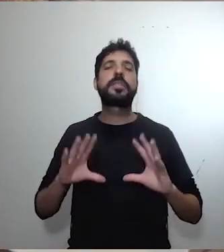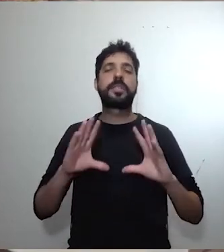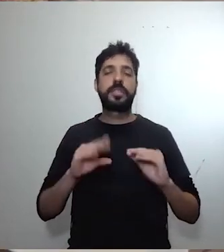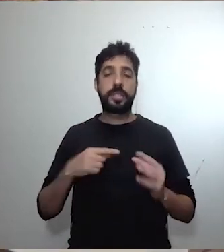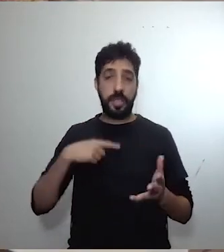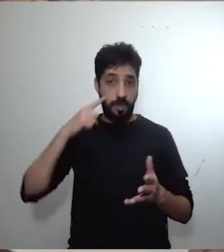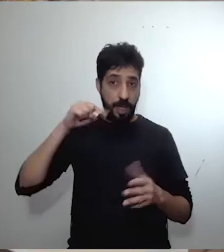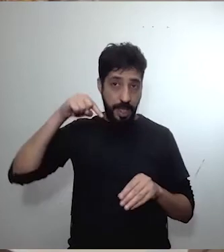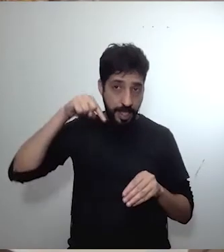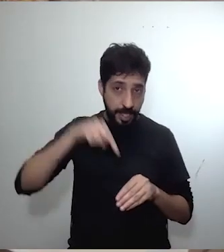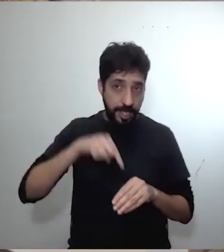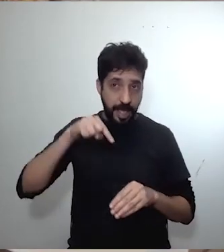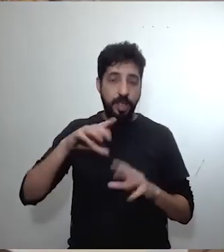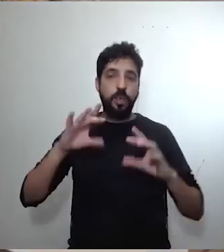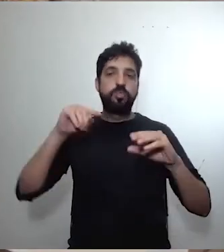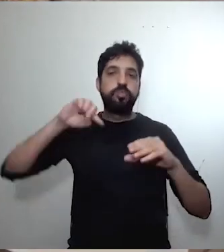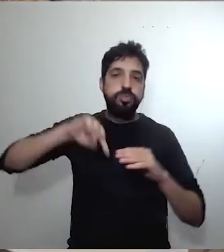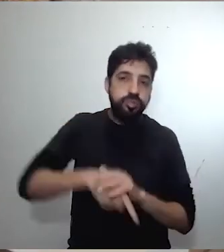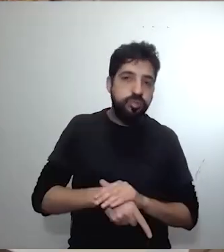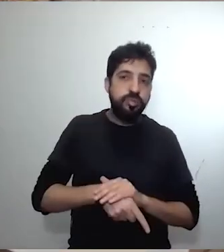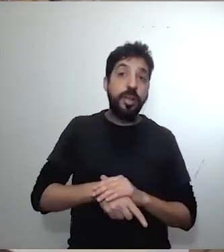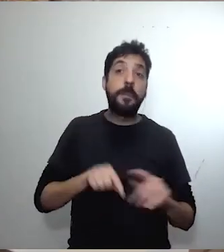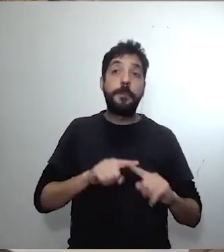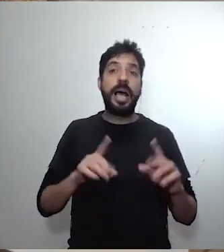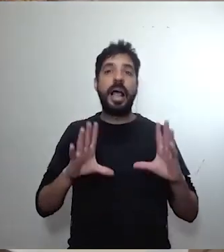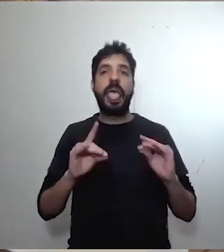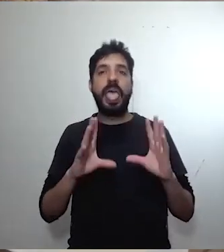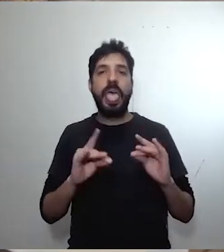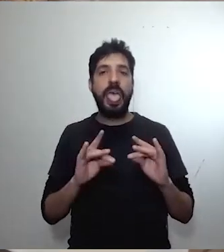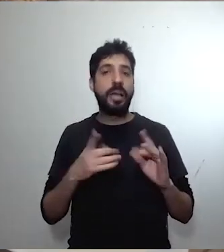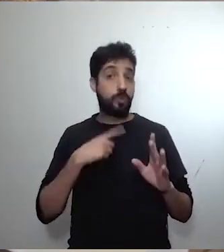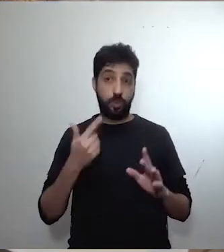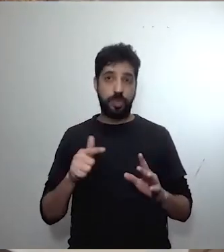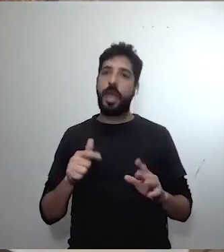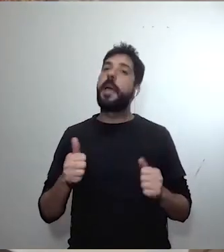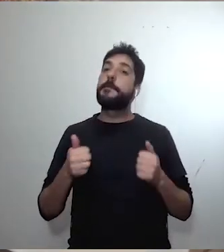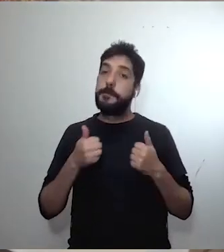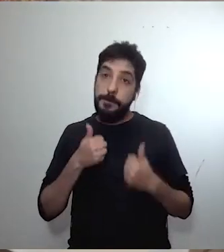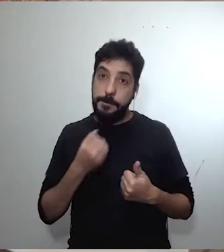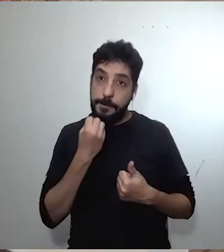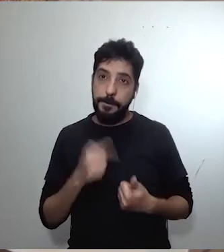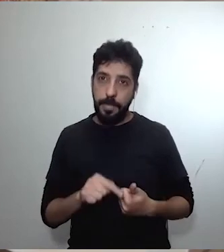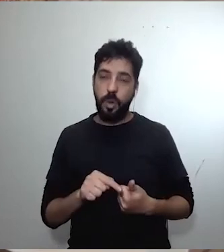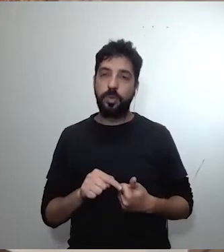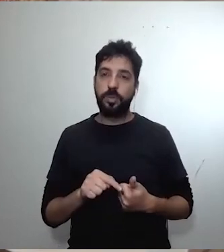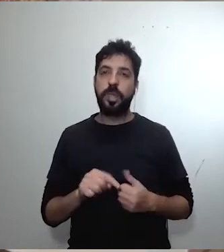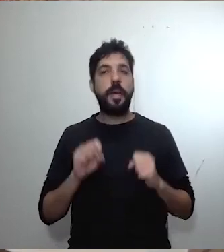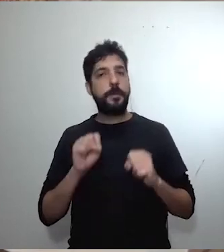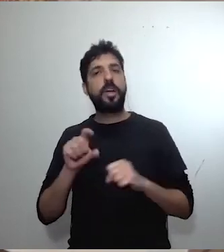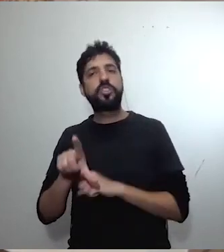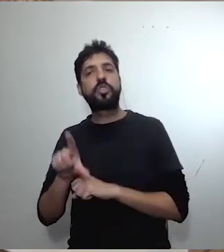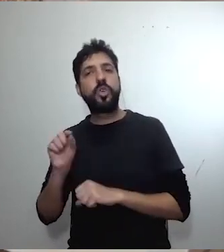né? Você põe o dedo, ele afunda com facilidade, mas não gruda. Então, esse é o melhor ponto. E aí, você